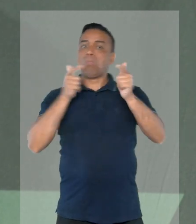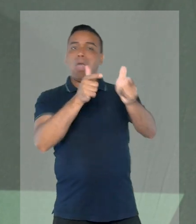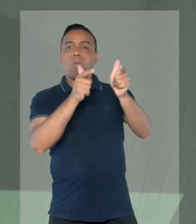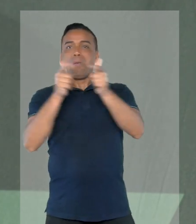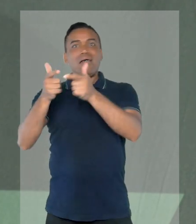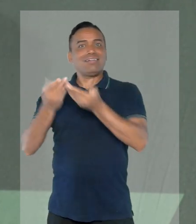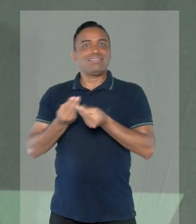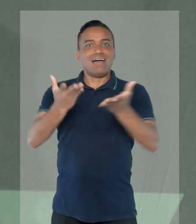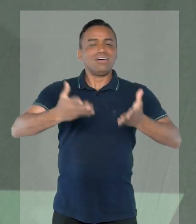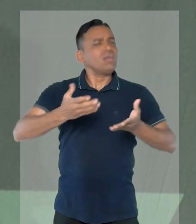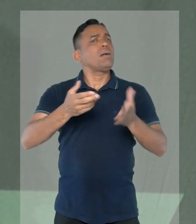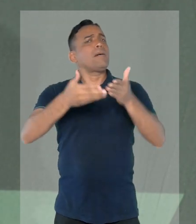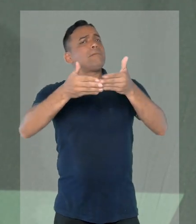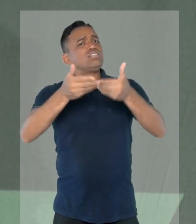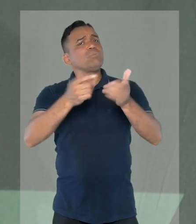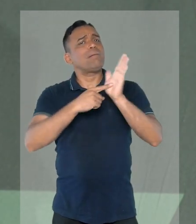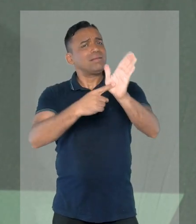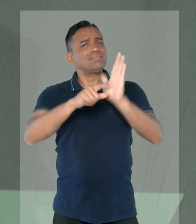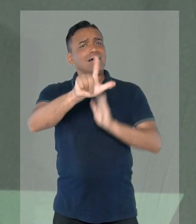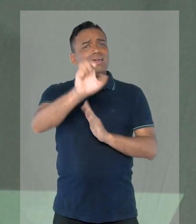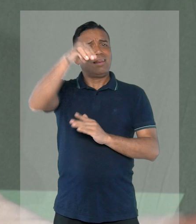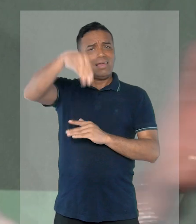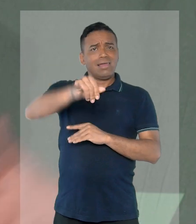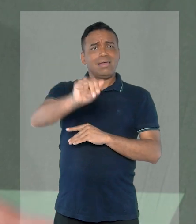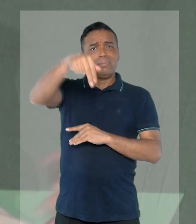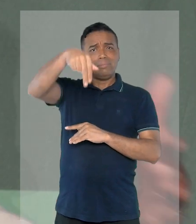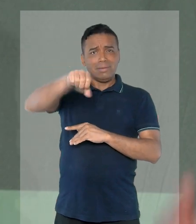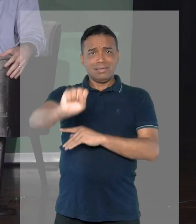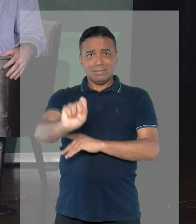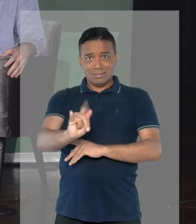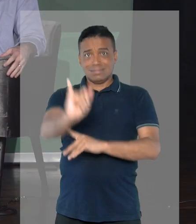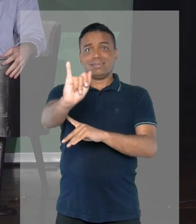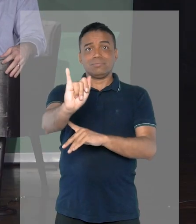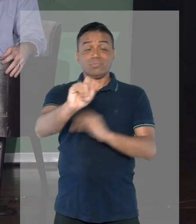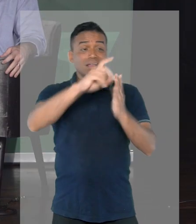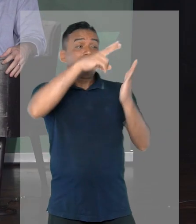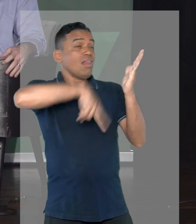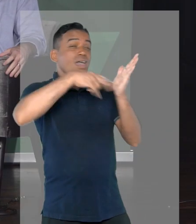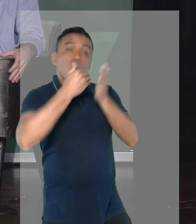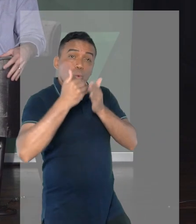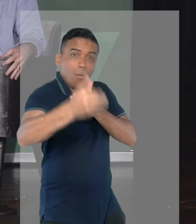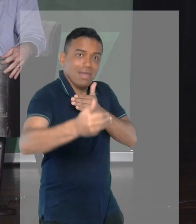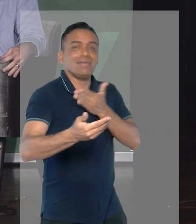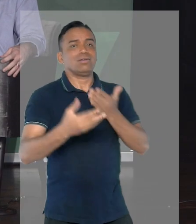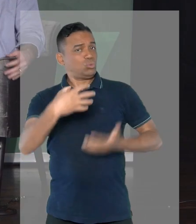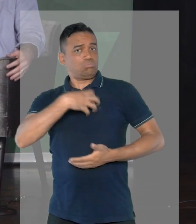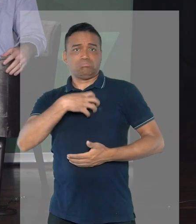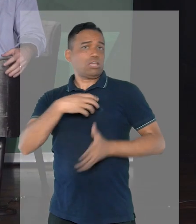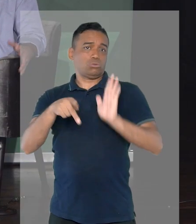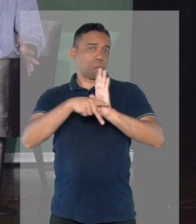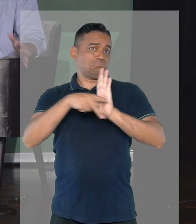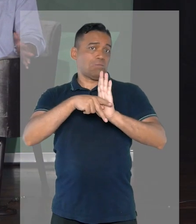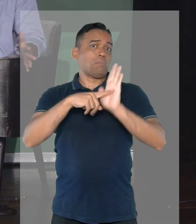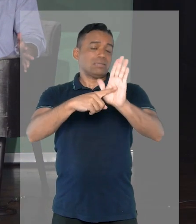ele. Então, quero te pedir para apresentar o Leminski para a gente, de repente até ler, né, esse começo, mas apresenta do seu modo